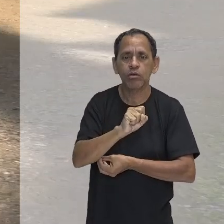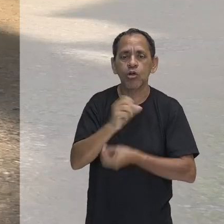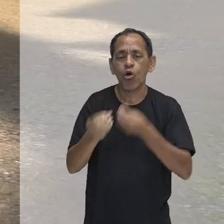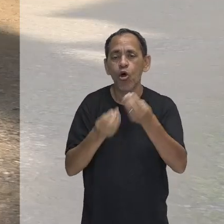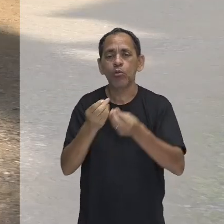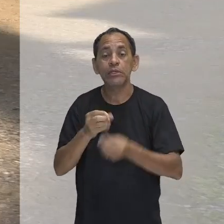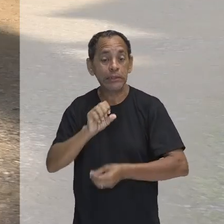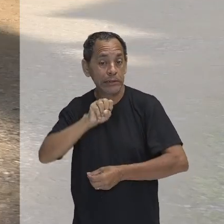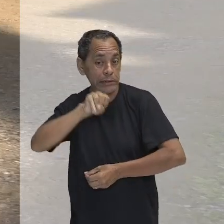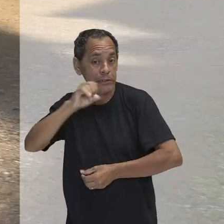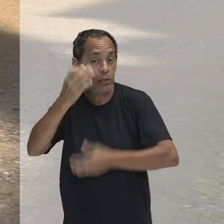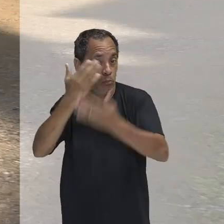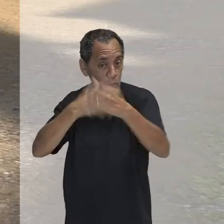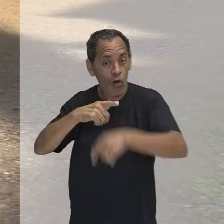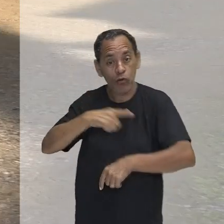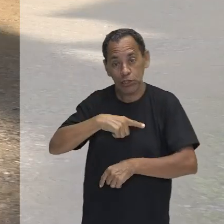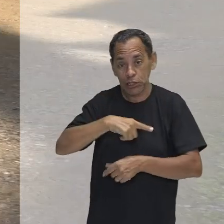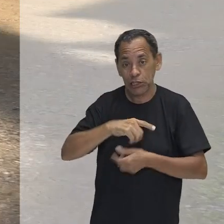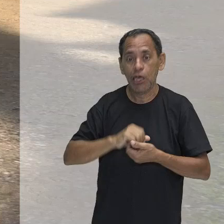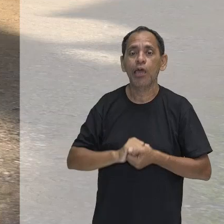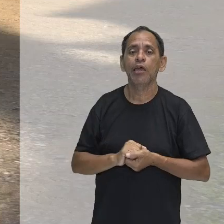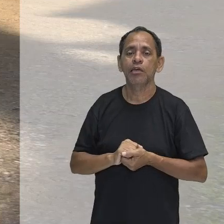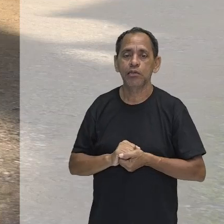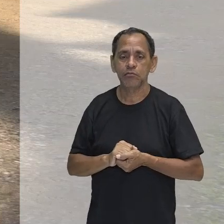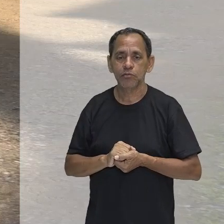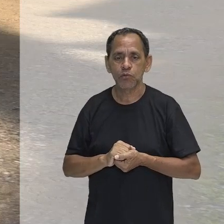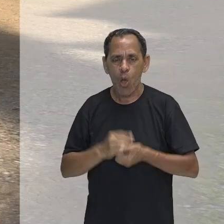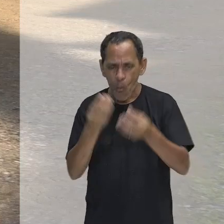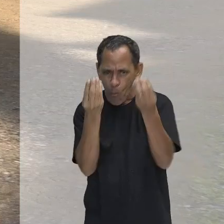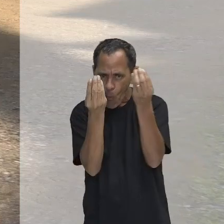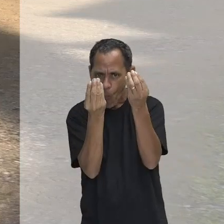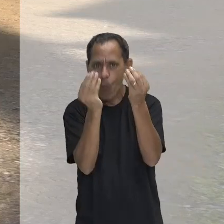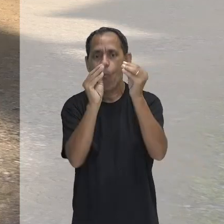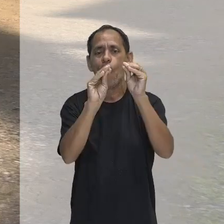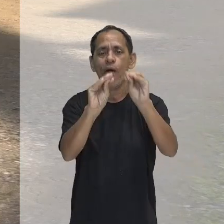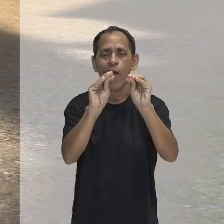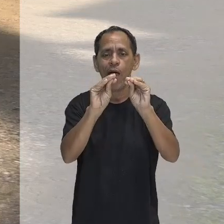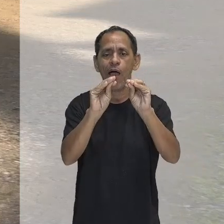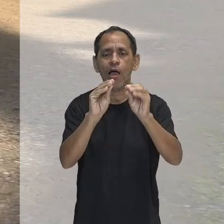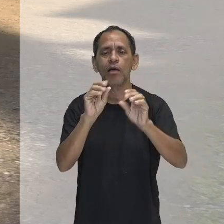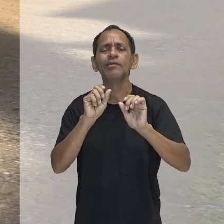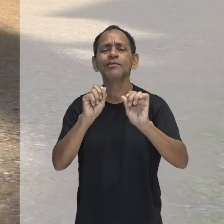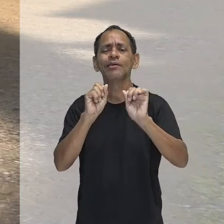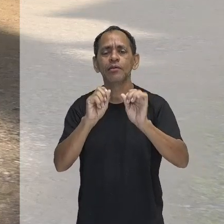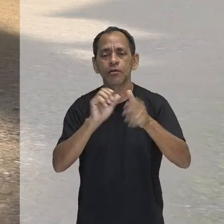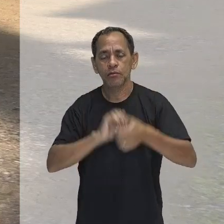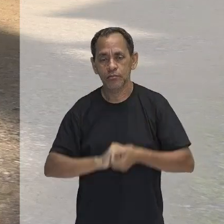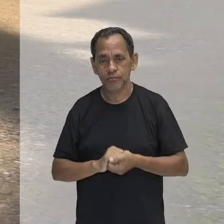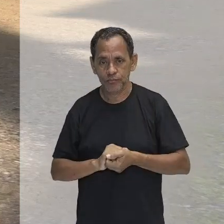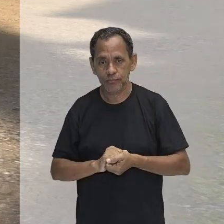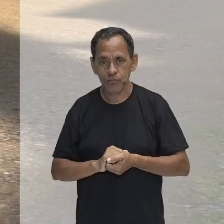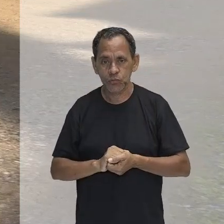prova de vocês o que foram os oicos, vocês vão dizer o seguinte: ô professor, foi uma